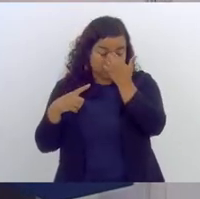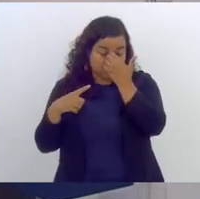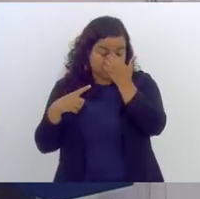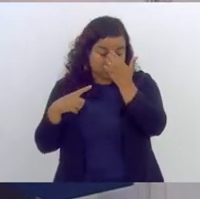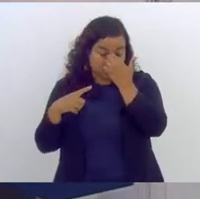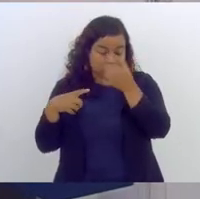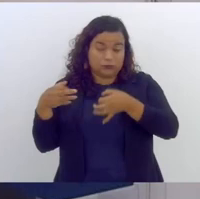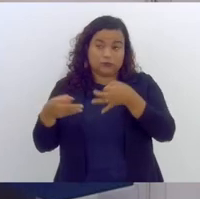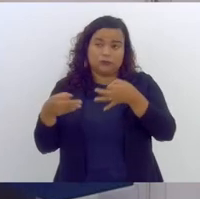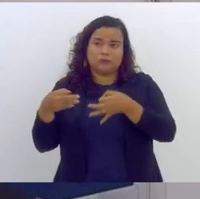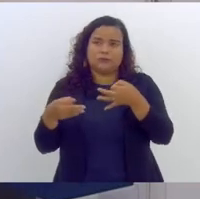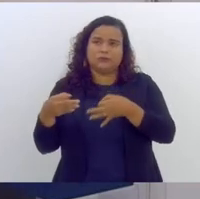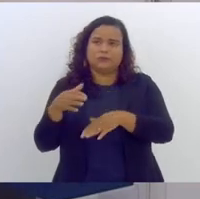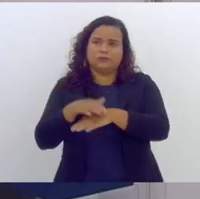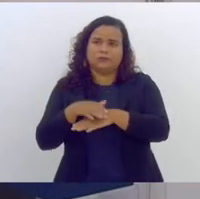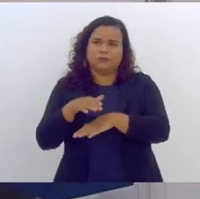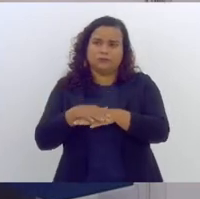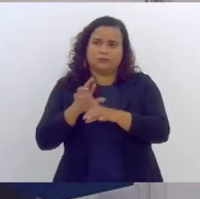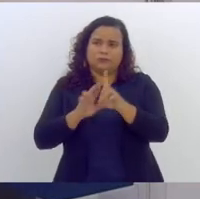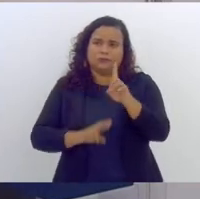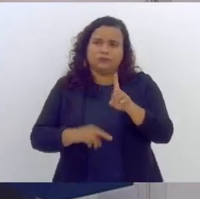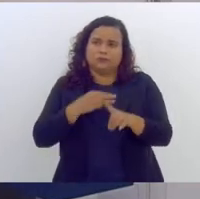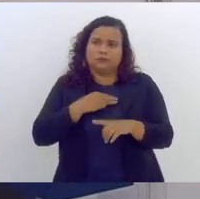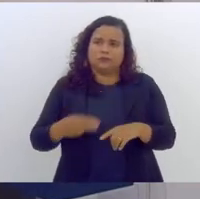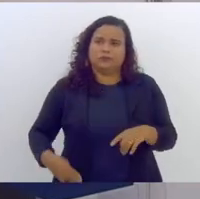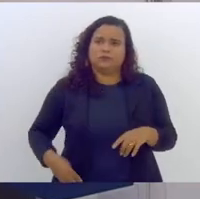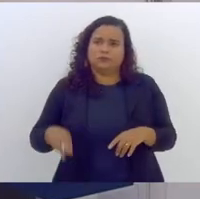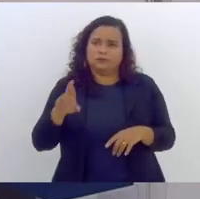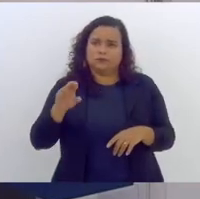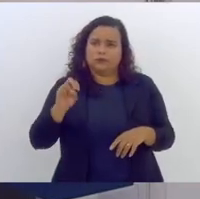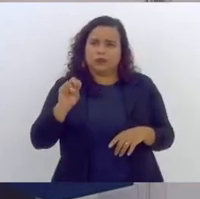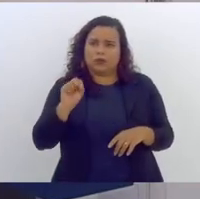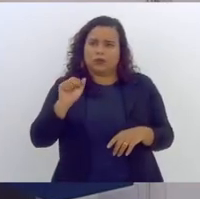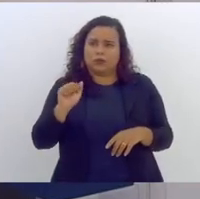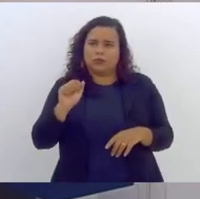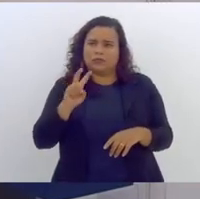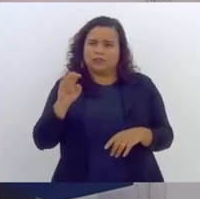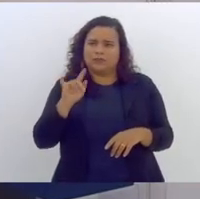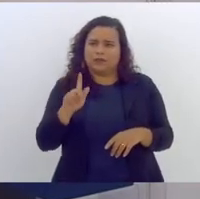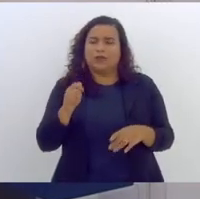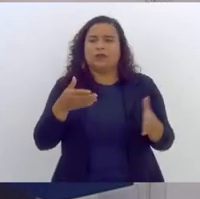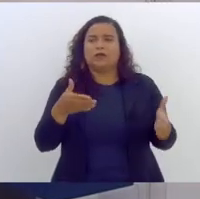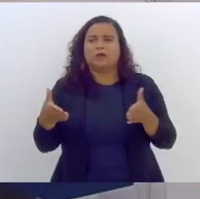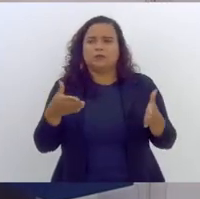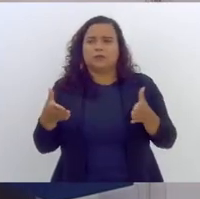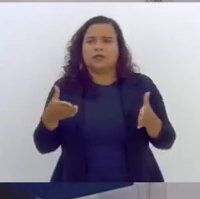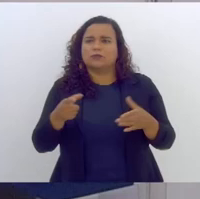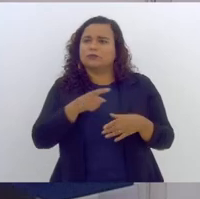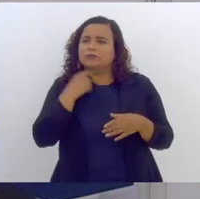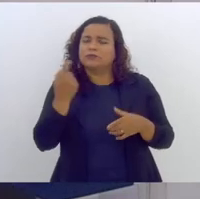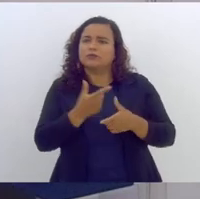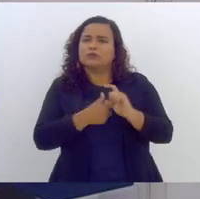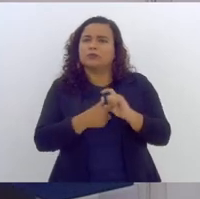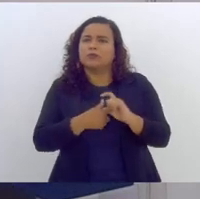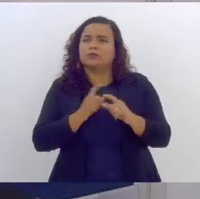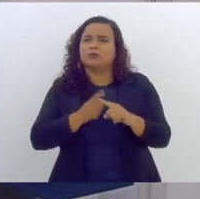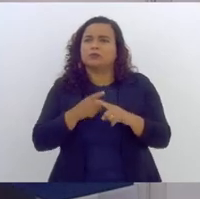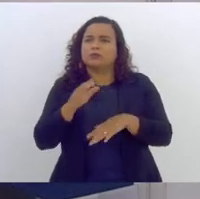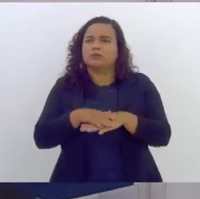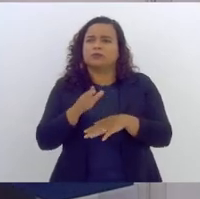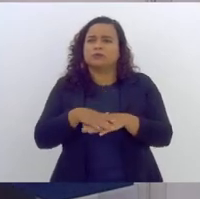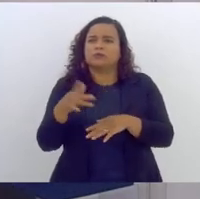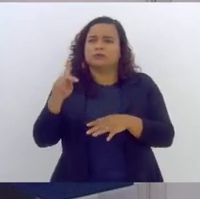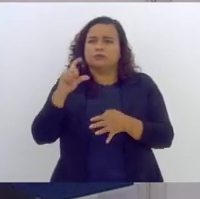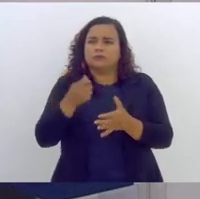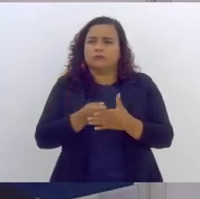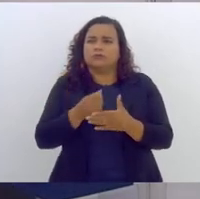era de relatoria da Ministra Rosa Weber e dessa forma o prazo ficou suspenso porque era declarado